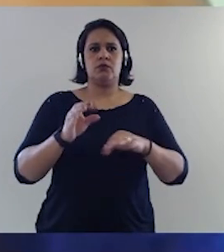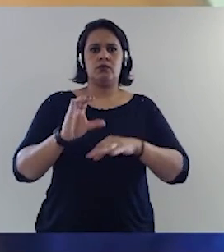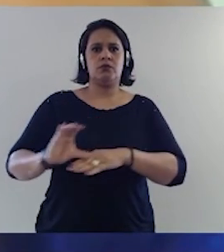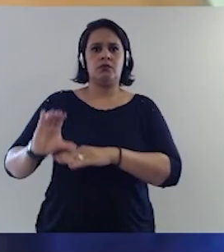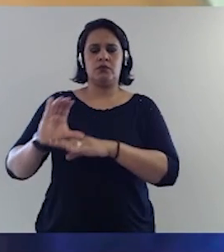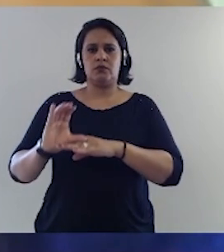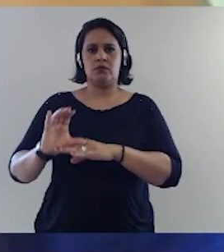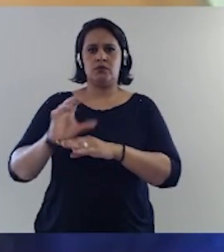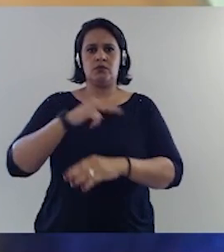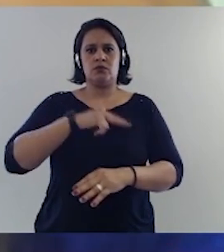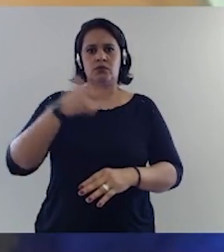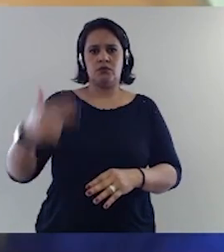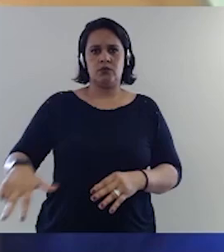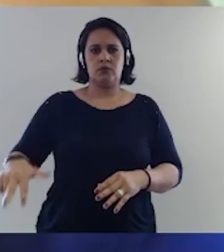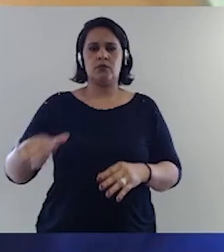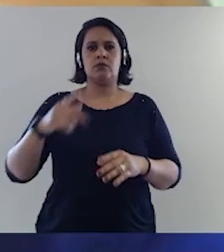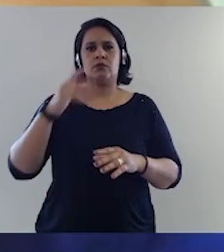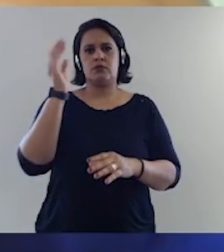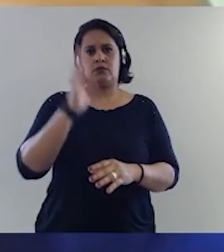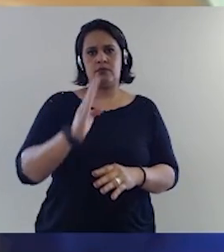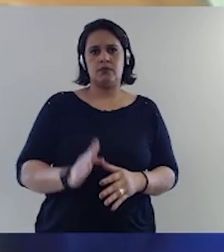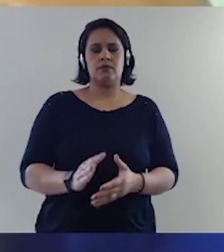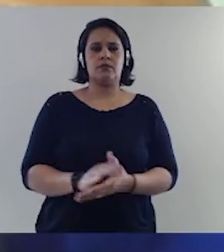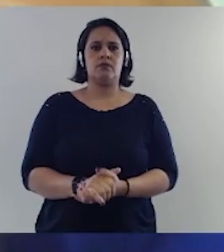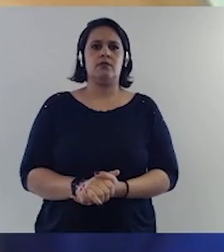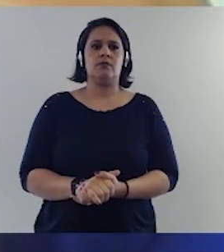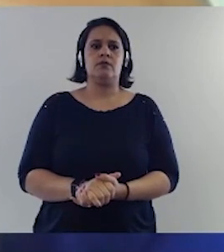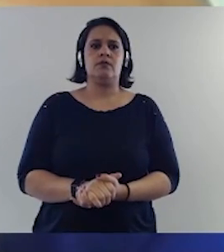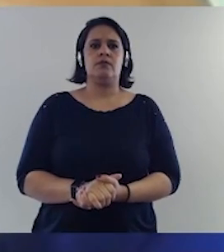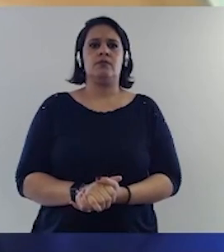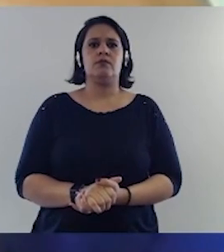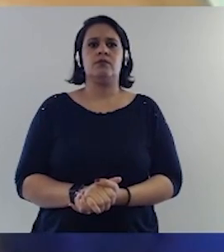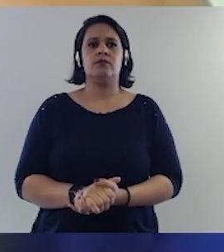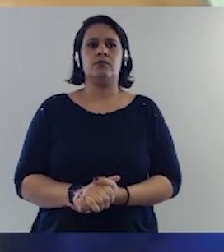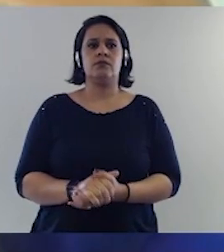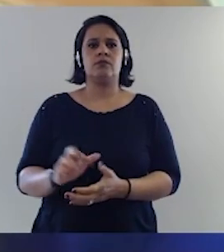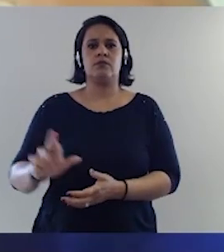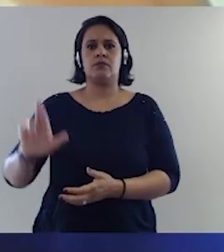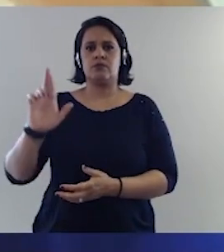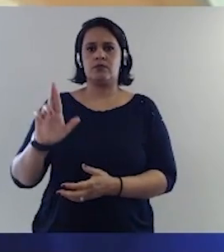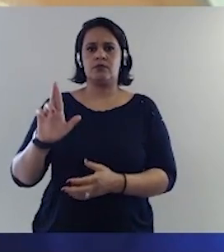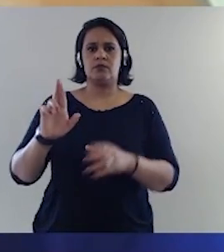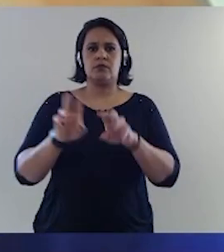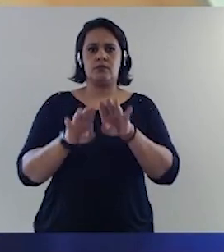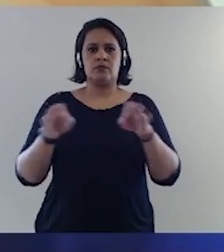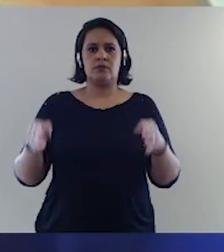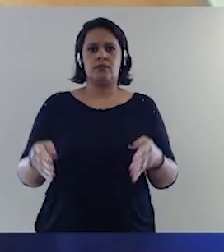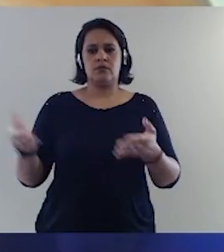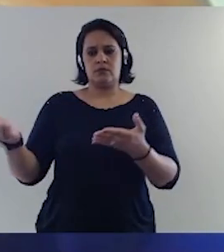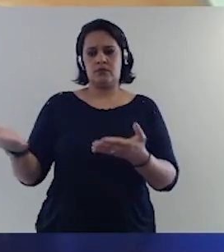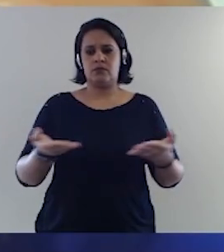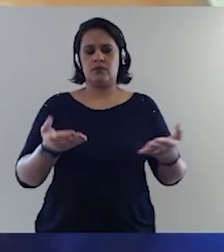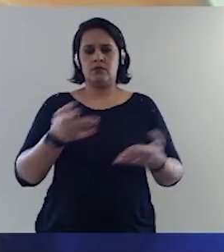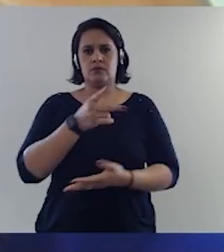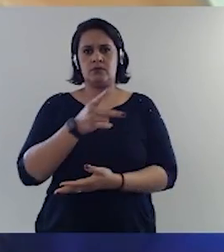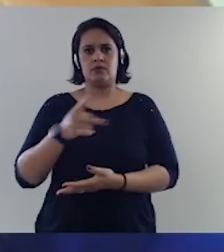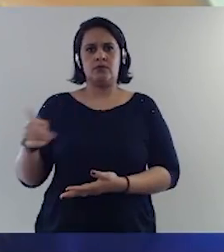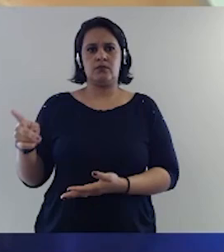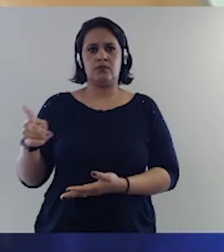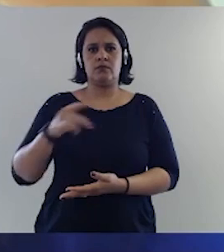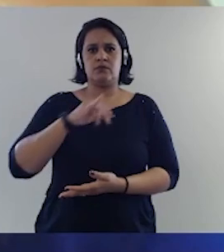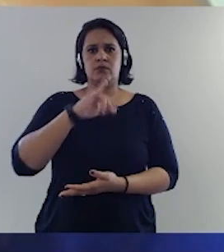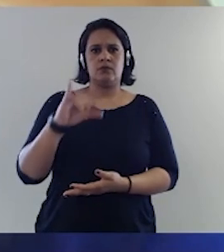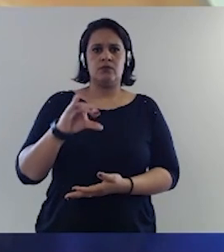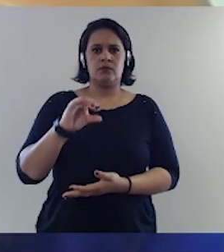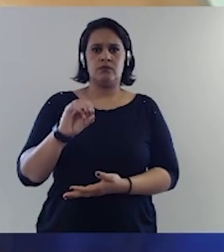de Portugal e no Brasil. Para presidir a mesa, convidamos o presidente